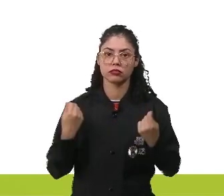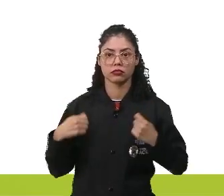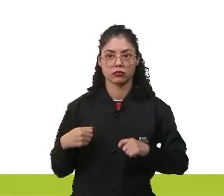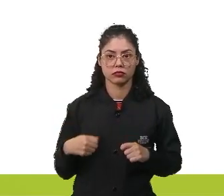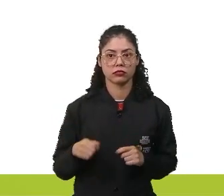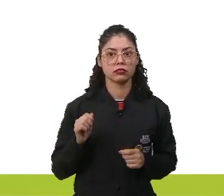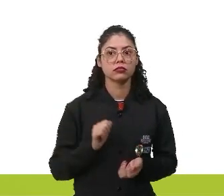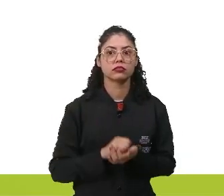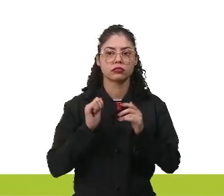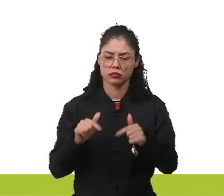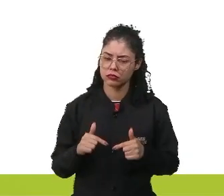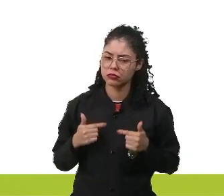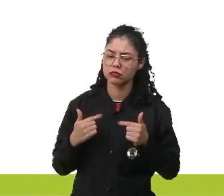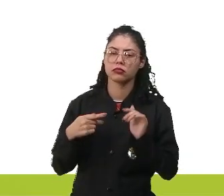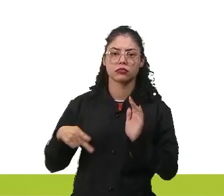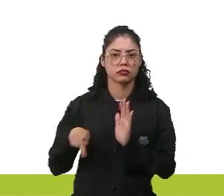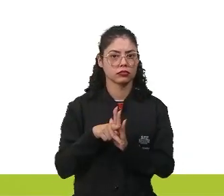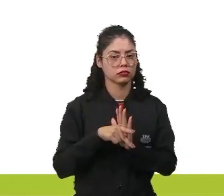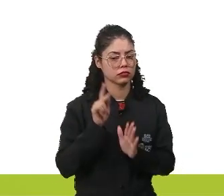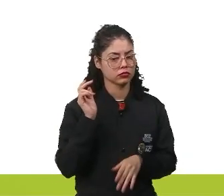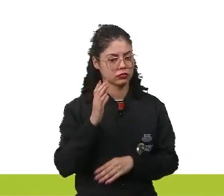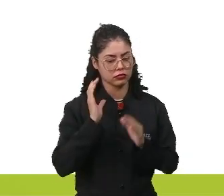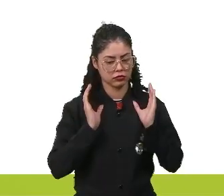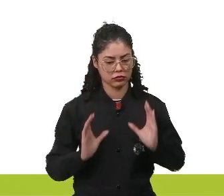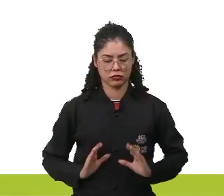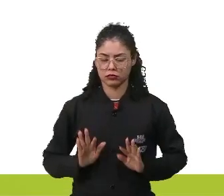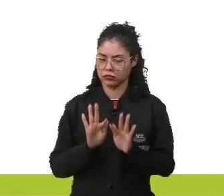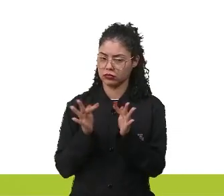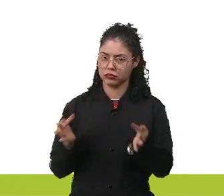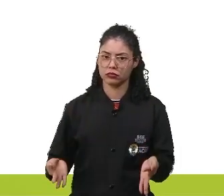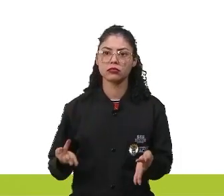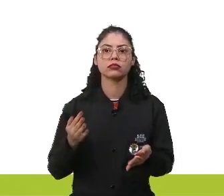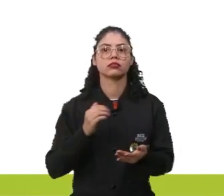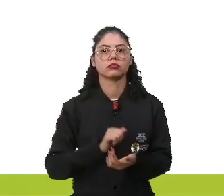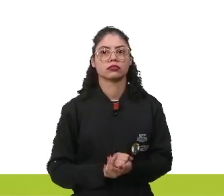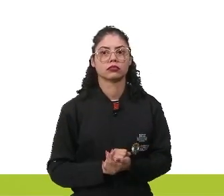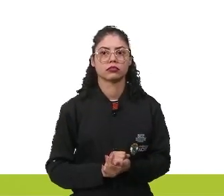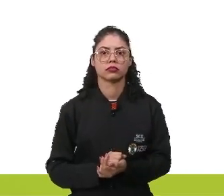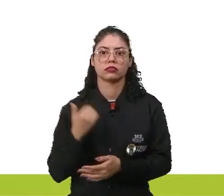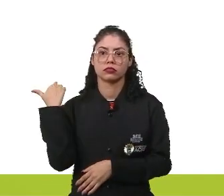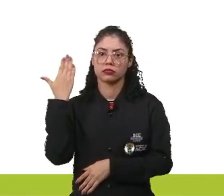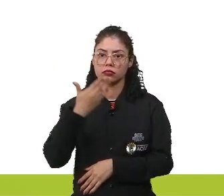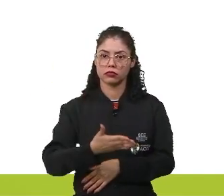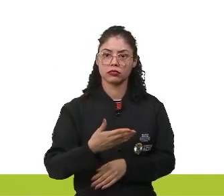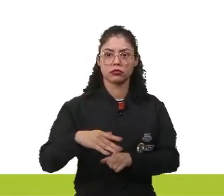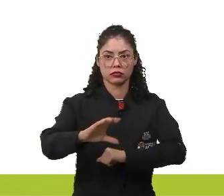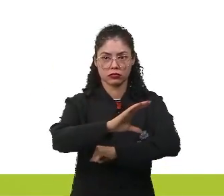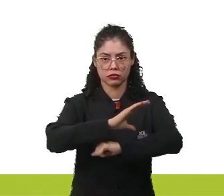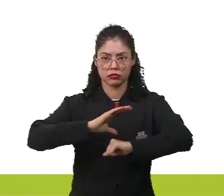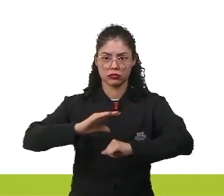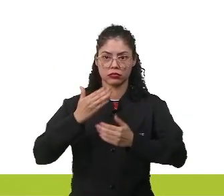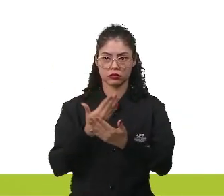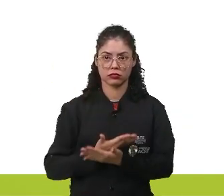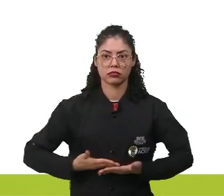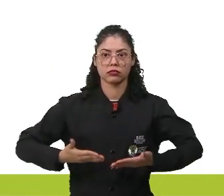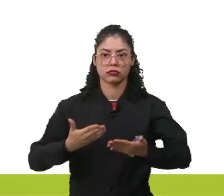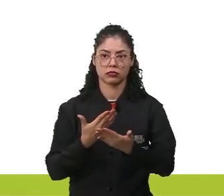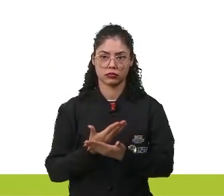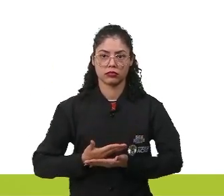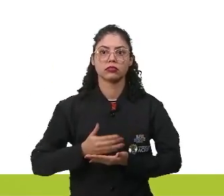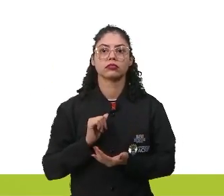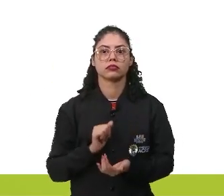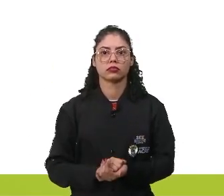reivindicações dos cidadãos, fundadas em princípios simples e incontestáveis, se dirigam sempre à conservação da